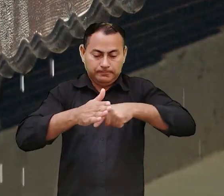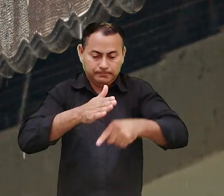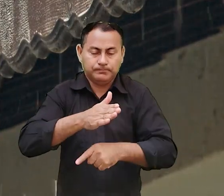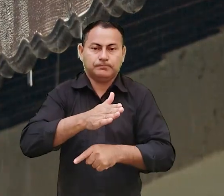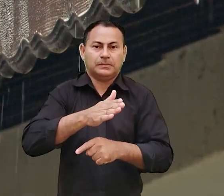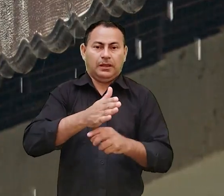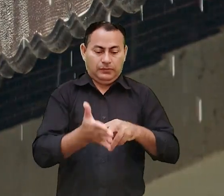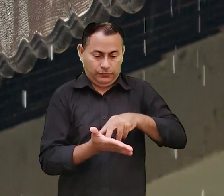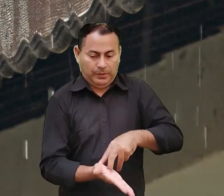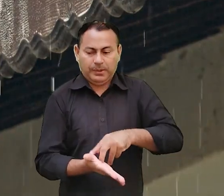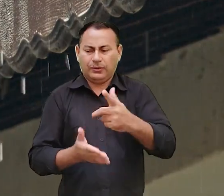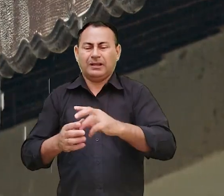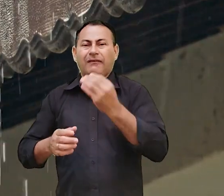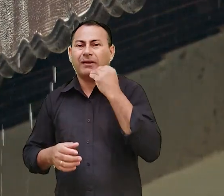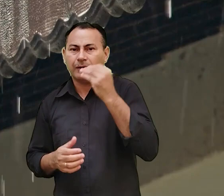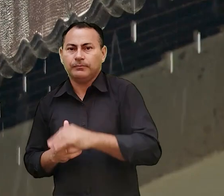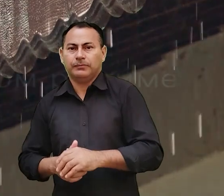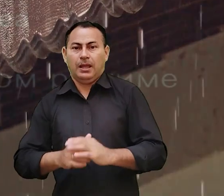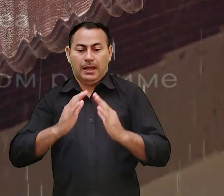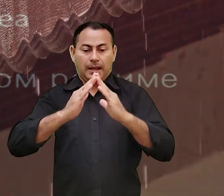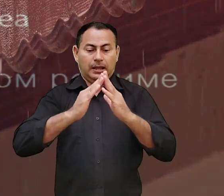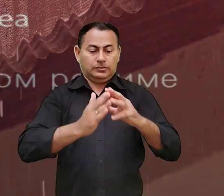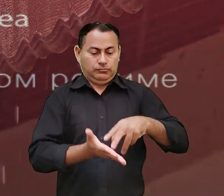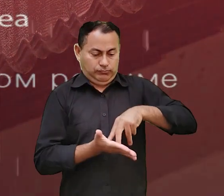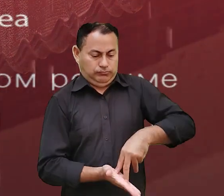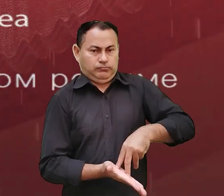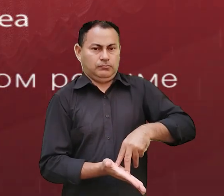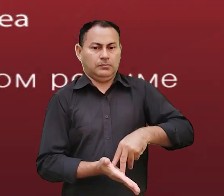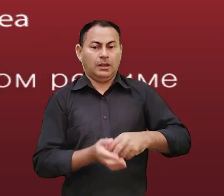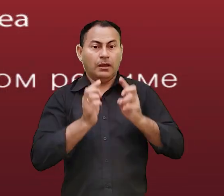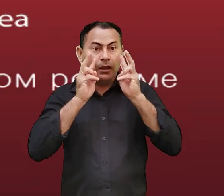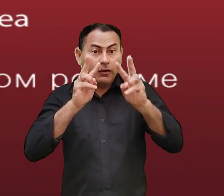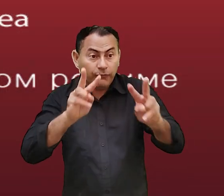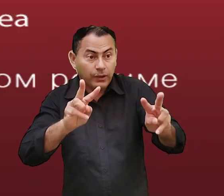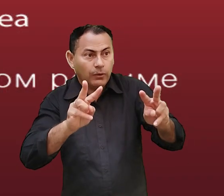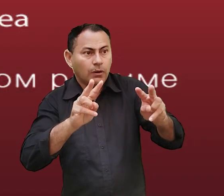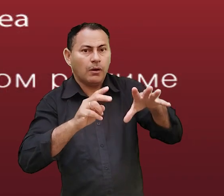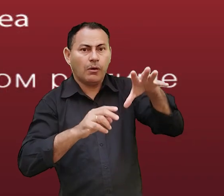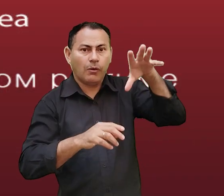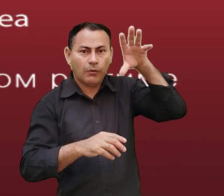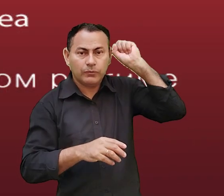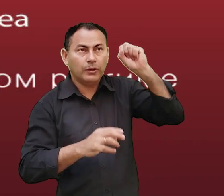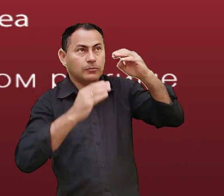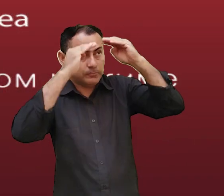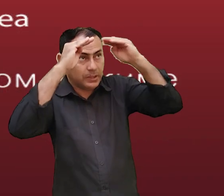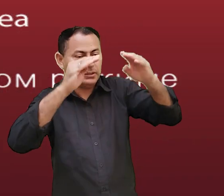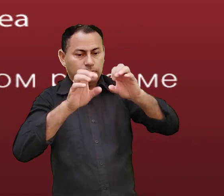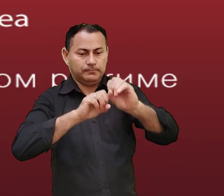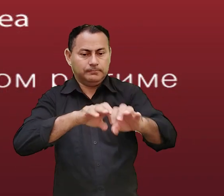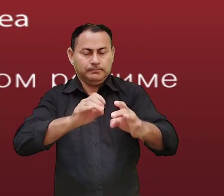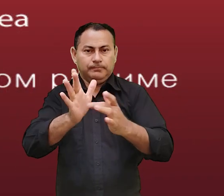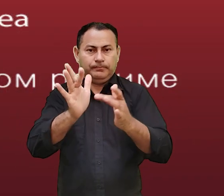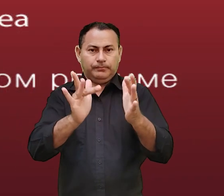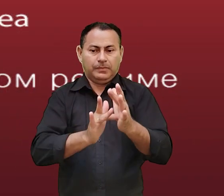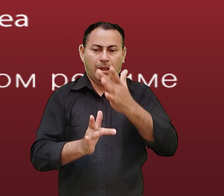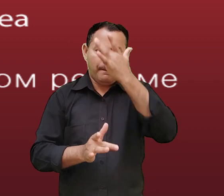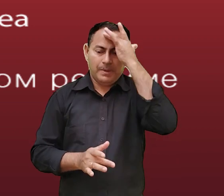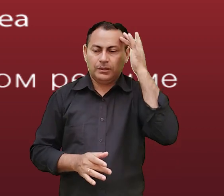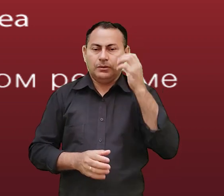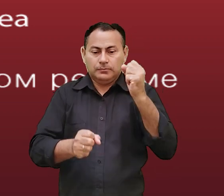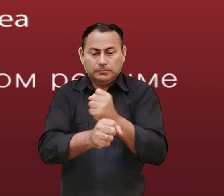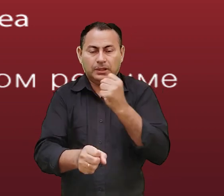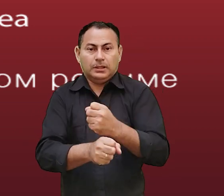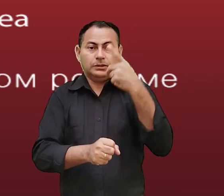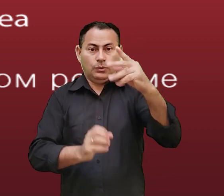um fundamento e a outra não. A casa fundamentada ilustra a pessoa que ouviu e obedeceu aos ensinamentos de Jesus. A pessoa